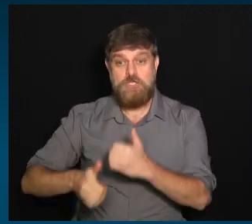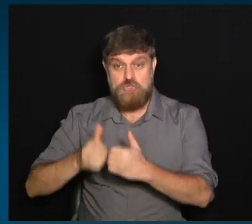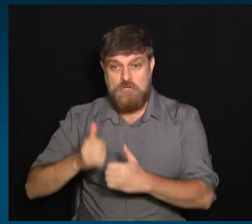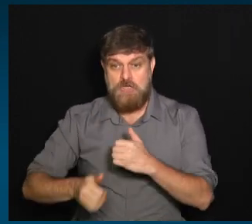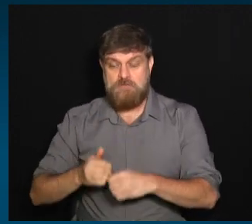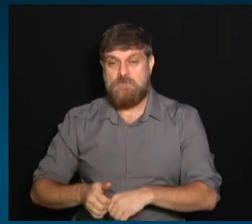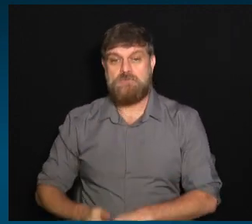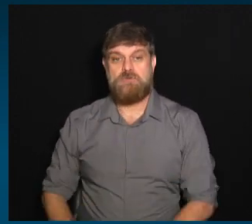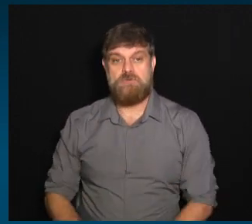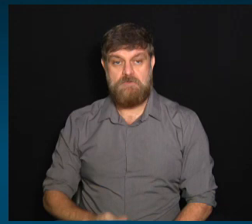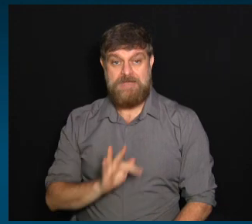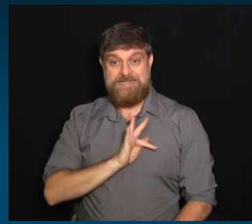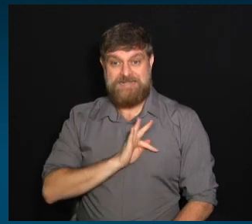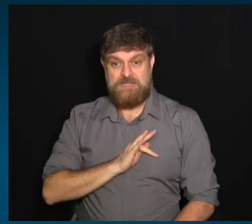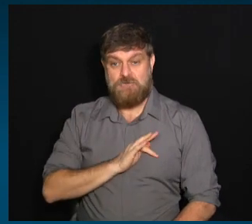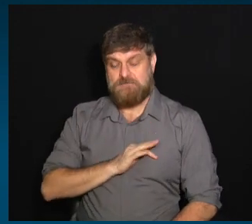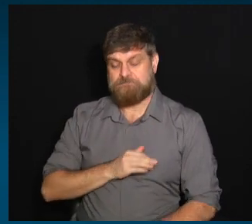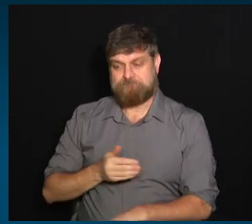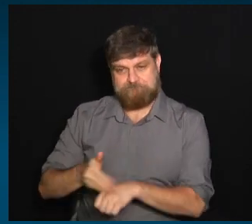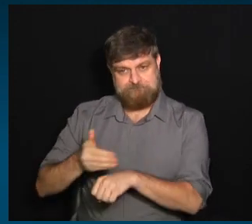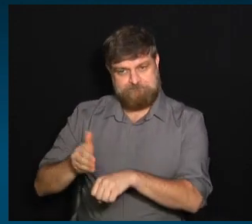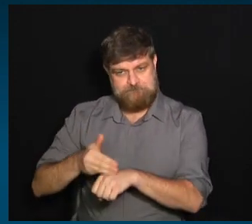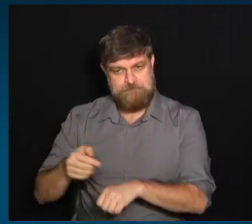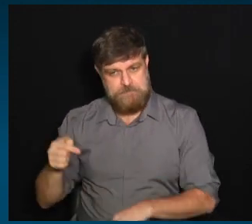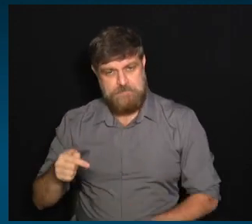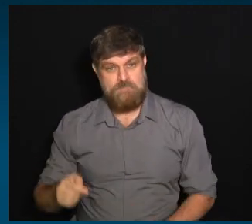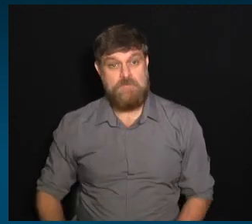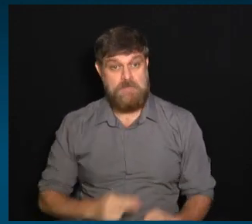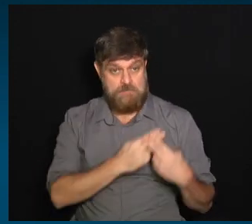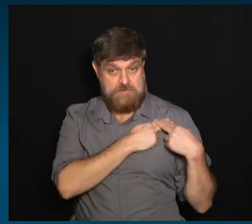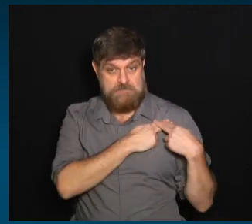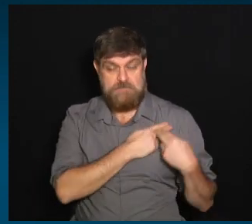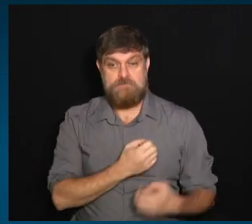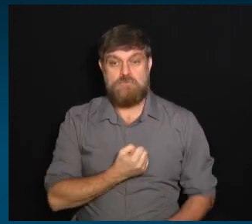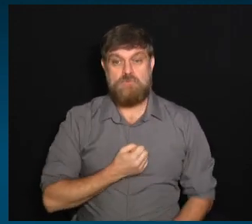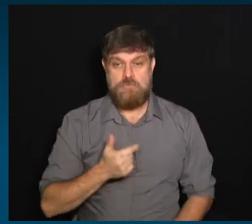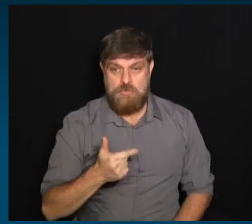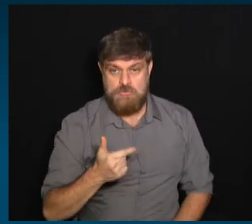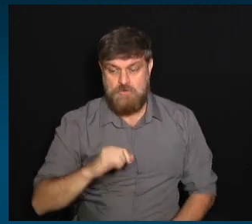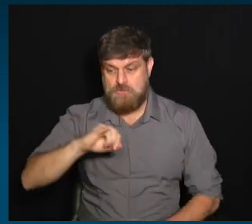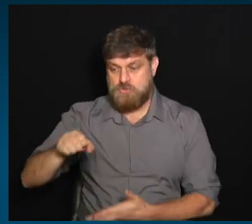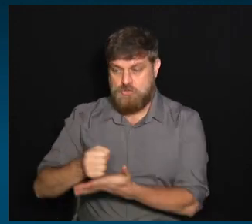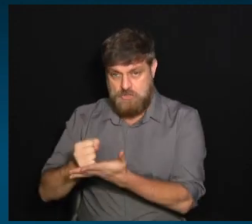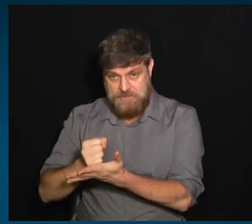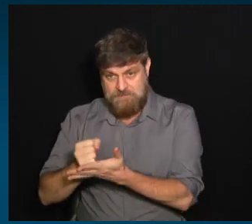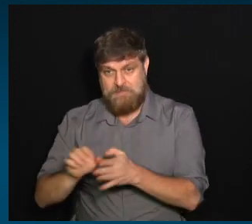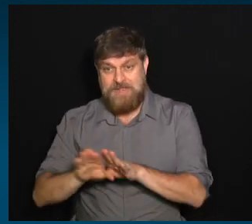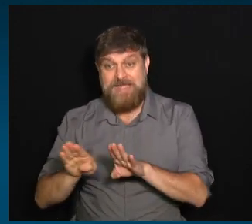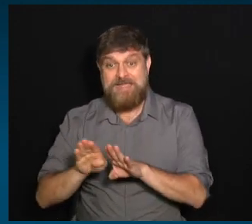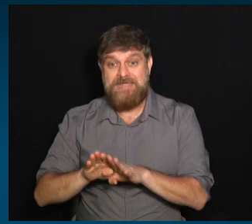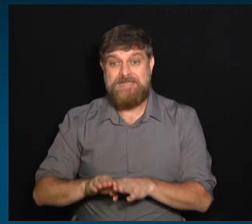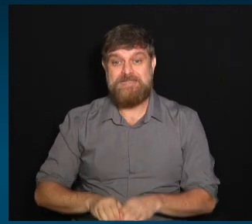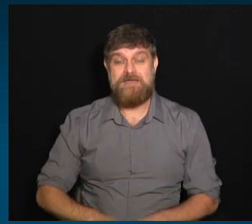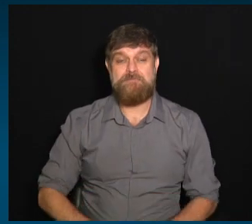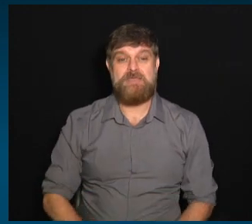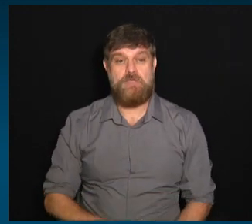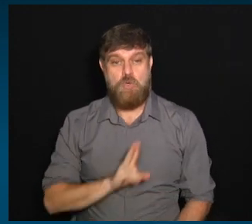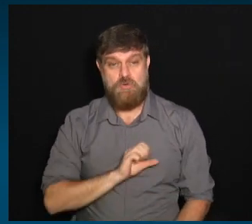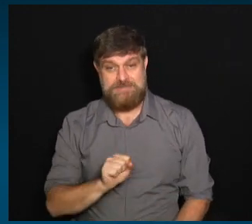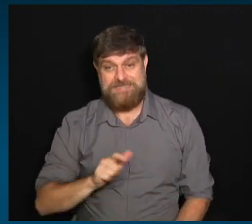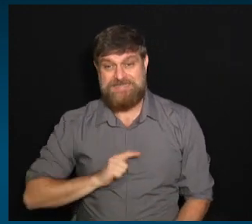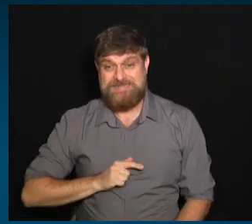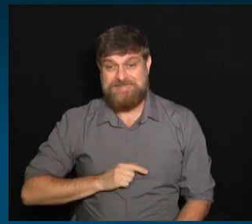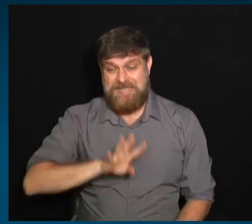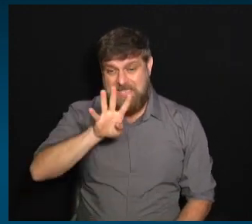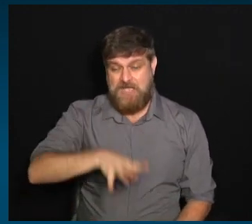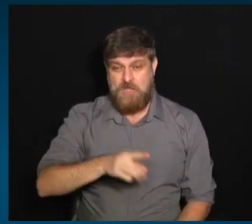treinador de futebol. O item 2 é o projeto de lei de autoria dos vereadores Jorge da Farmácia e Luiz Rossini, que inclui o Dia